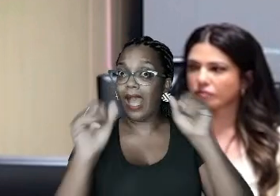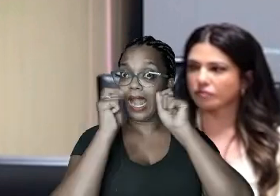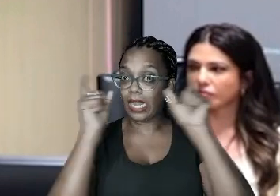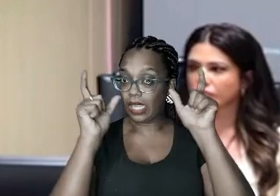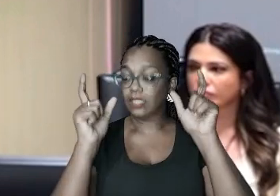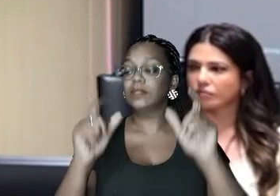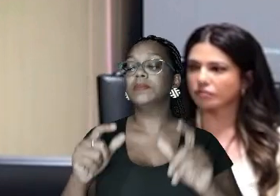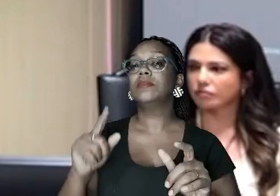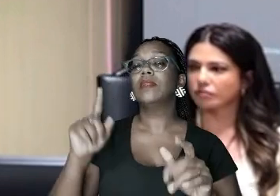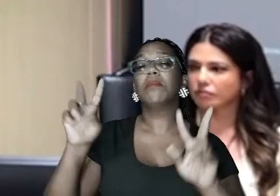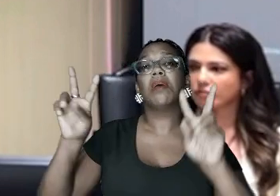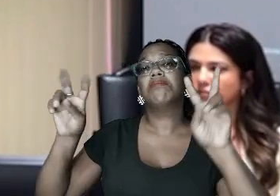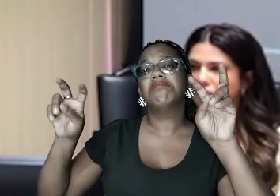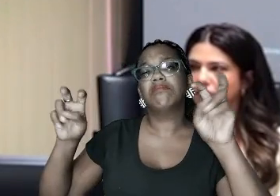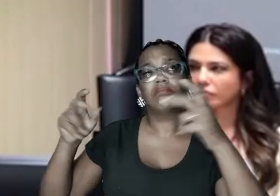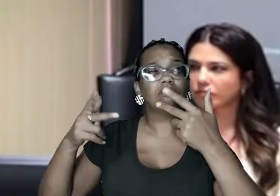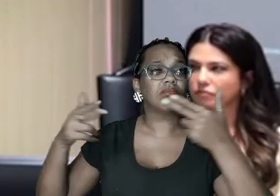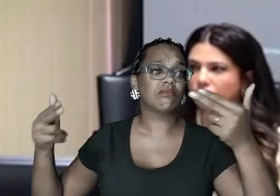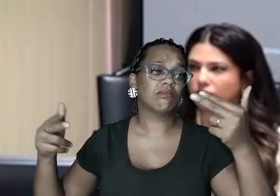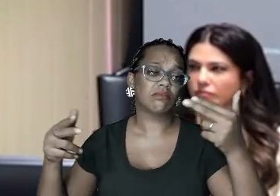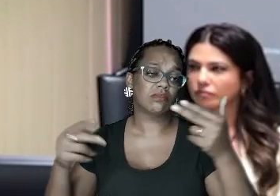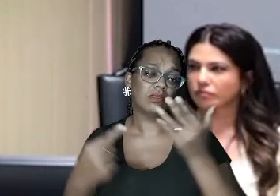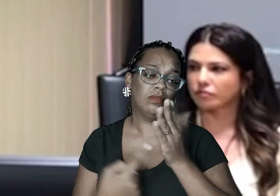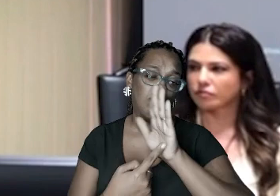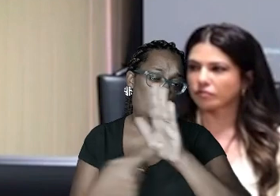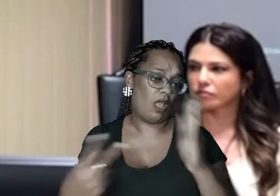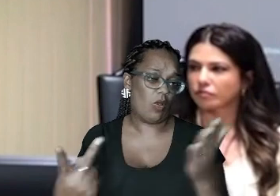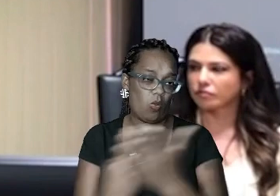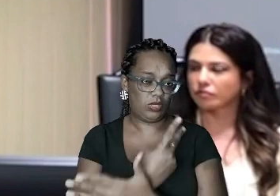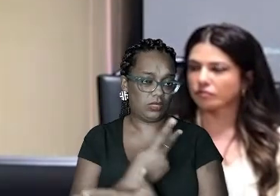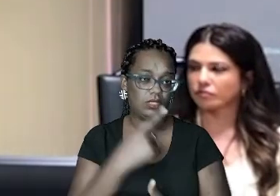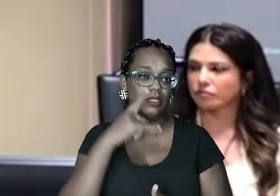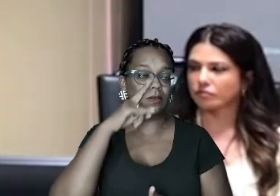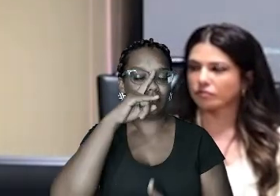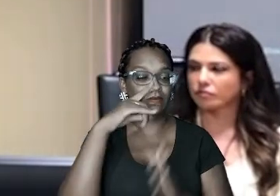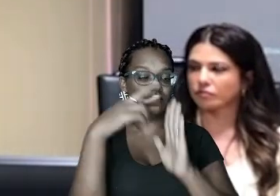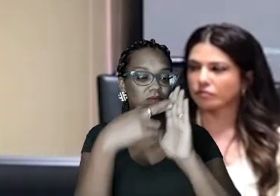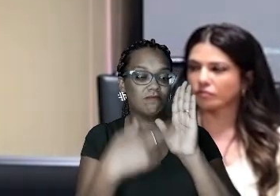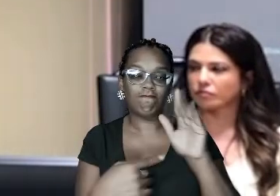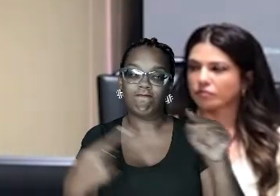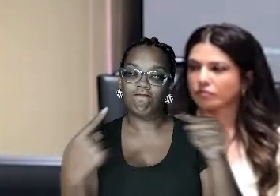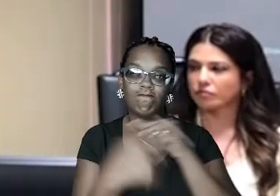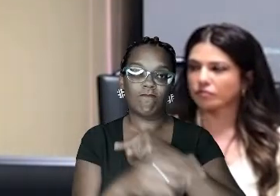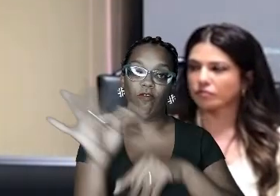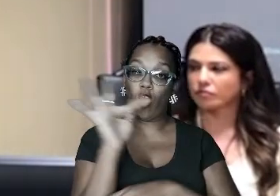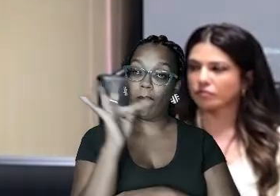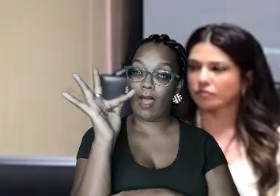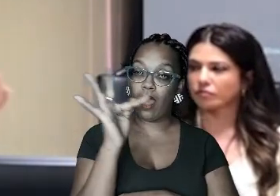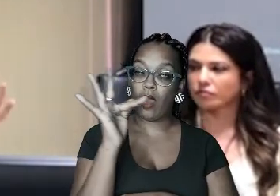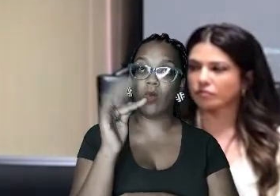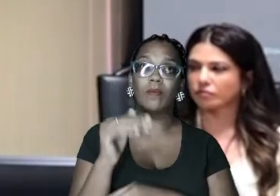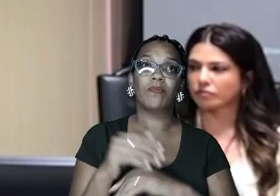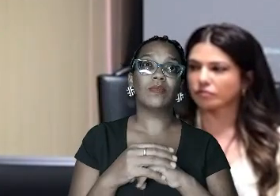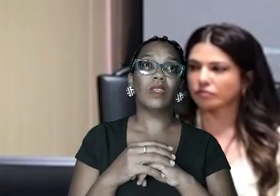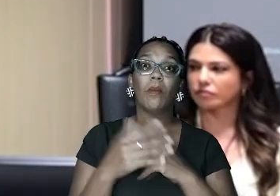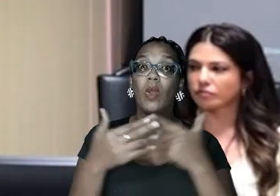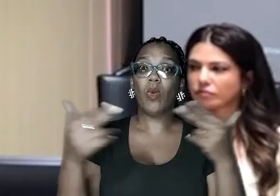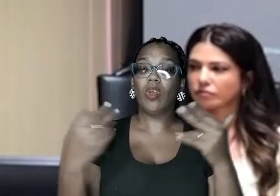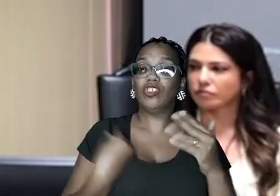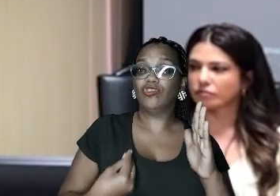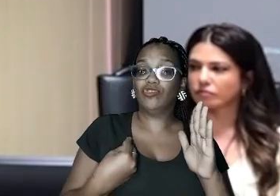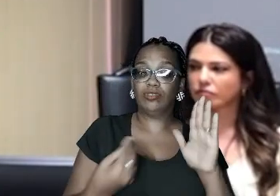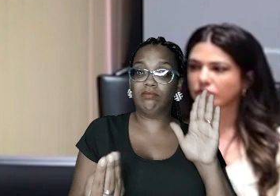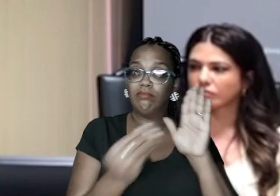um ofício de alerta para situações e de alguma forma se apresentam como uma irregularidade formal